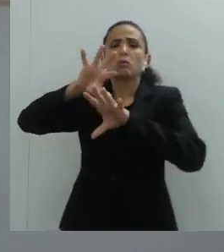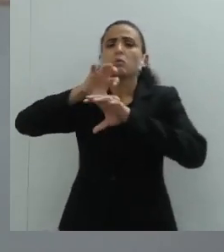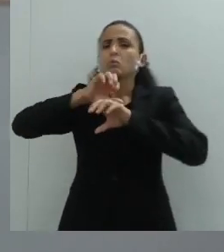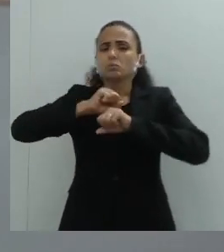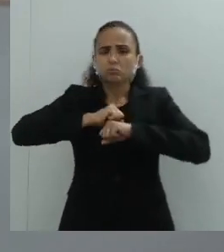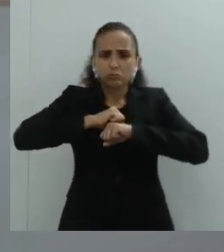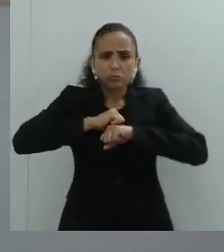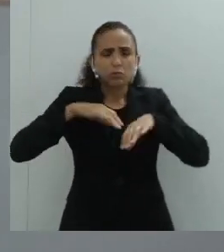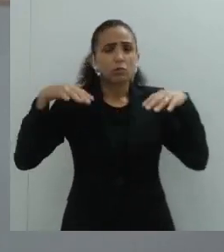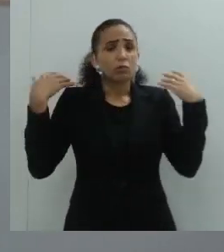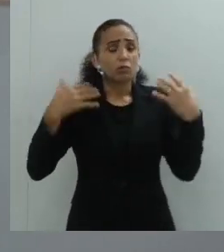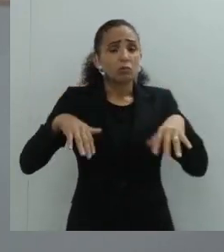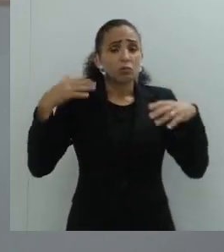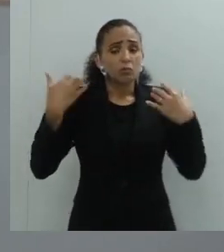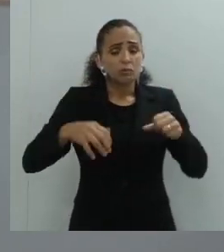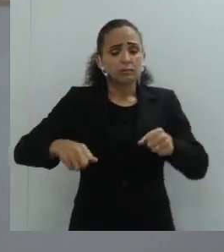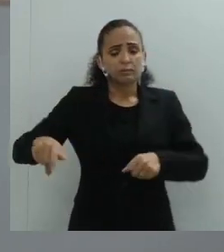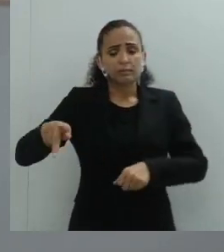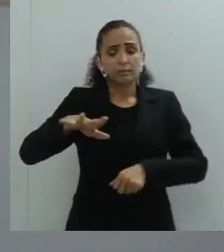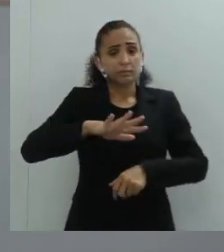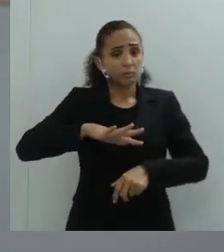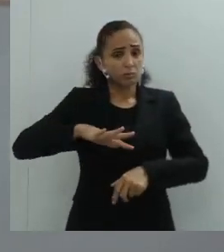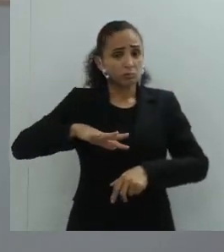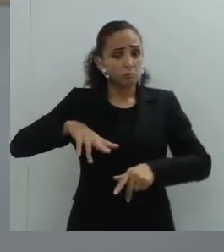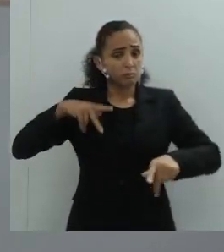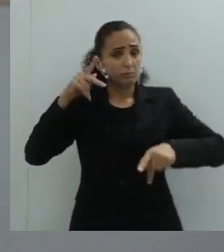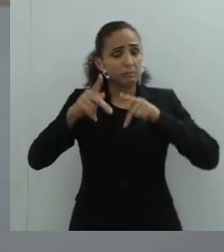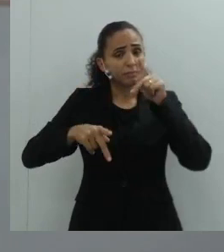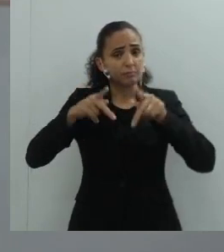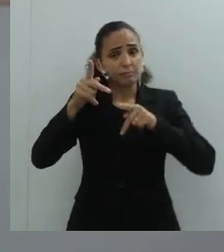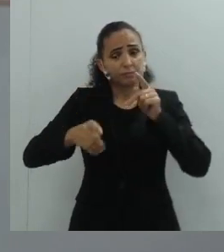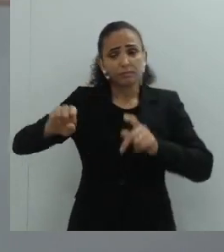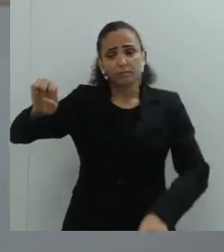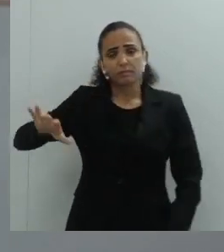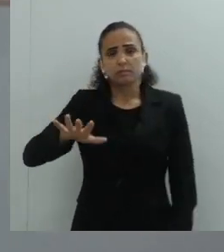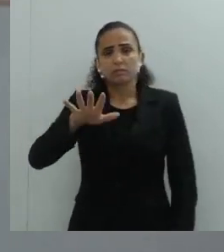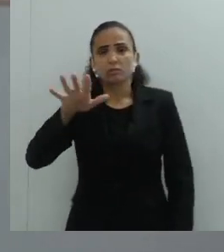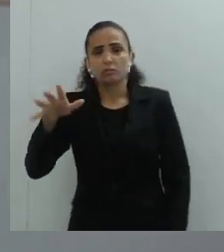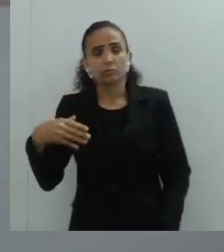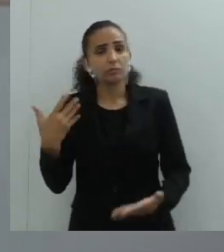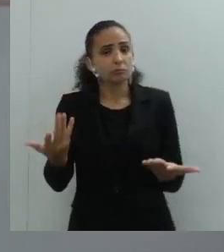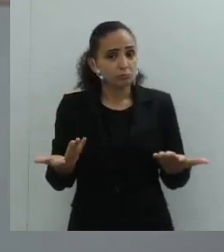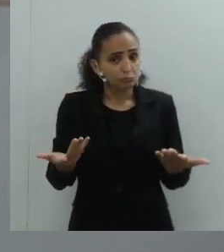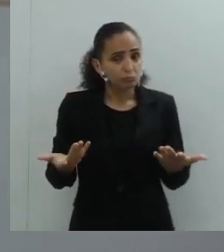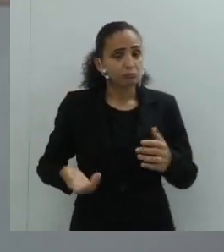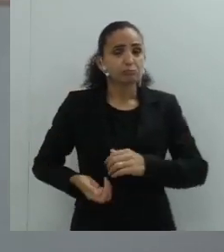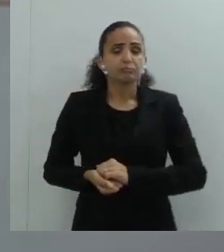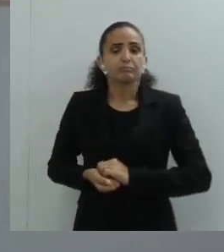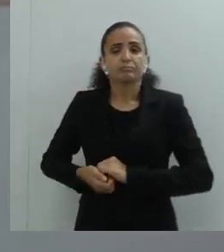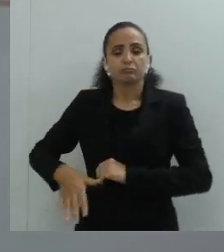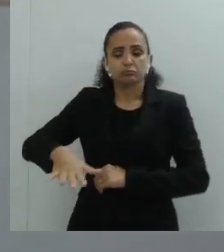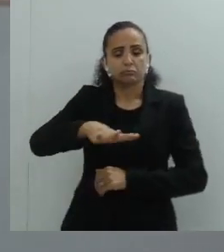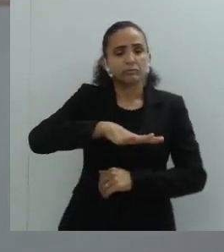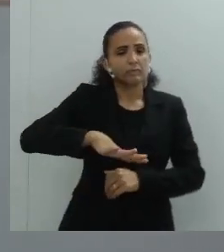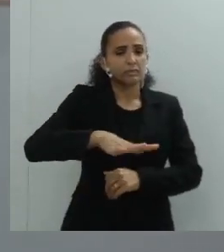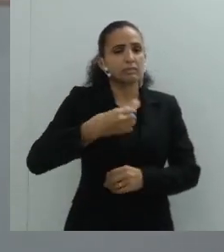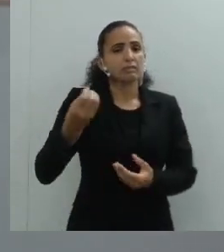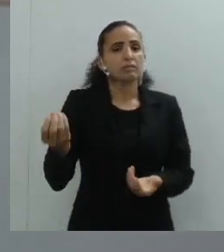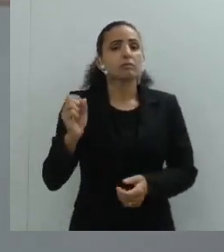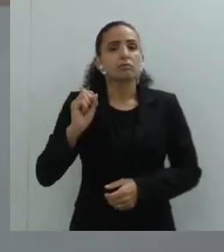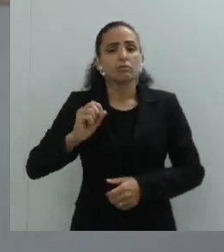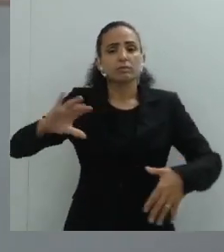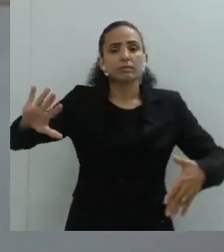diminuição enorme da população americana aqui no nosso território, que a gente hoje chama